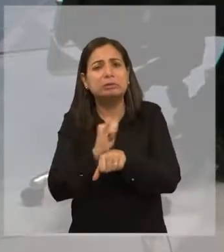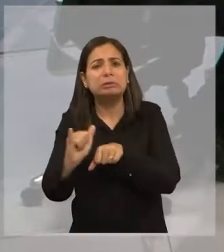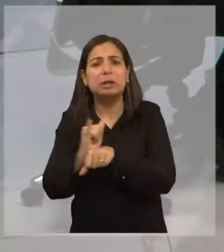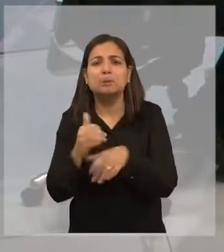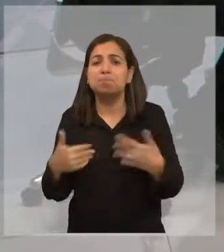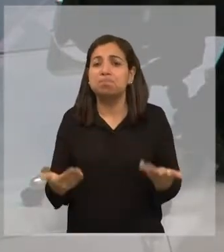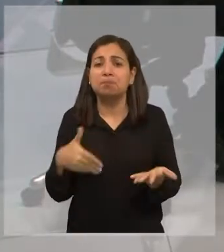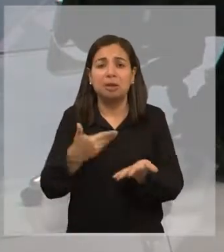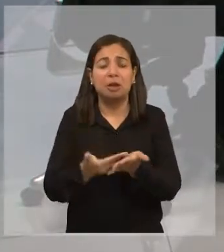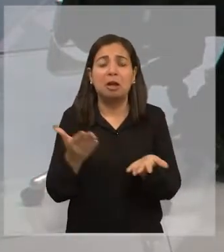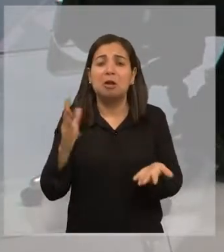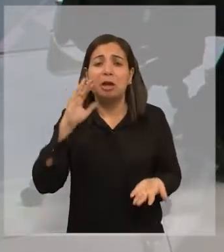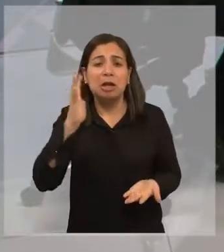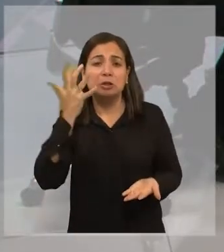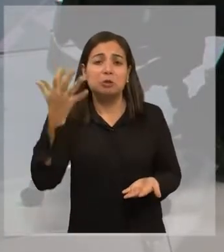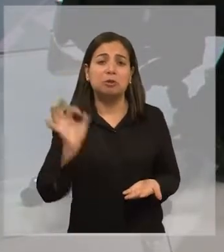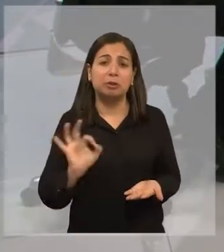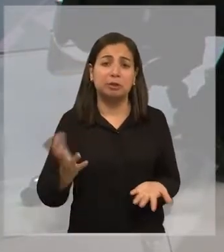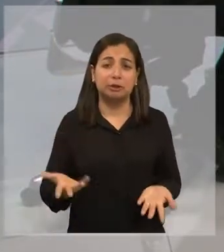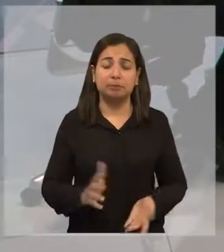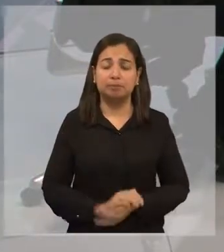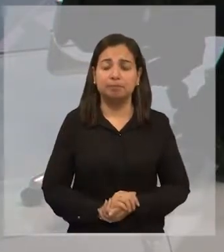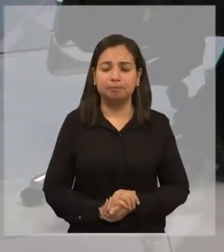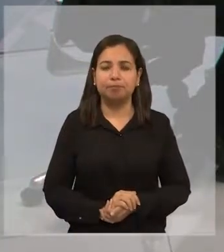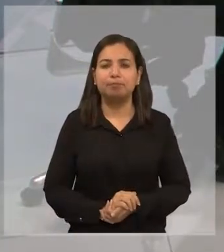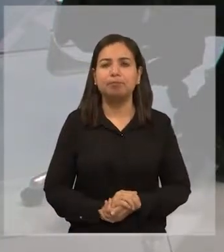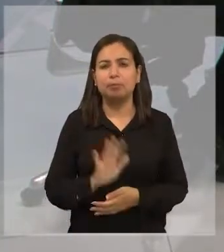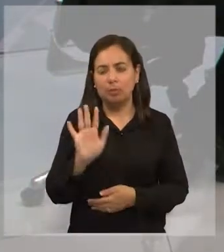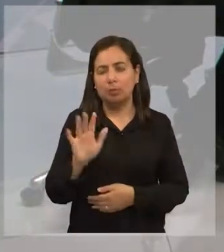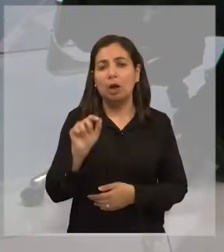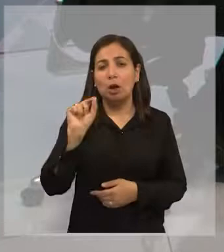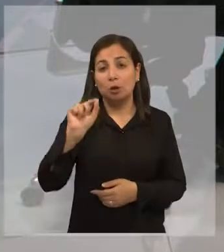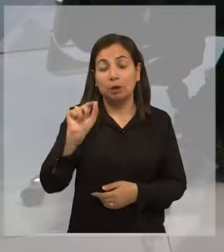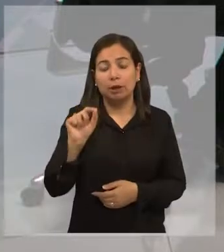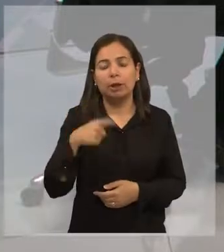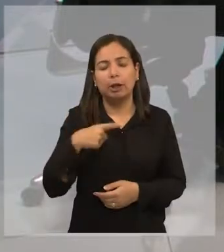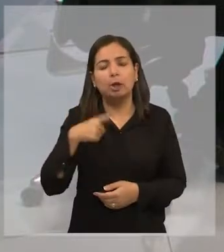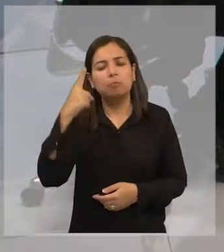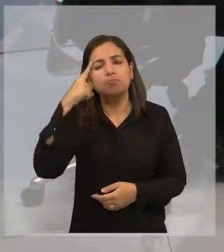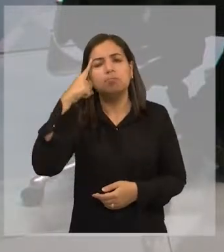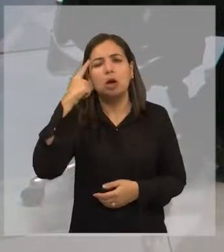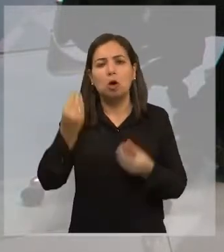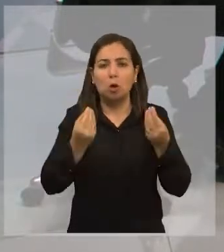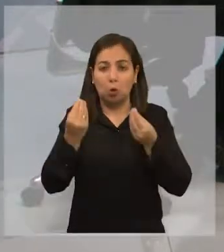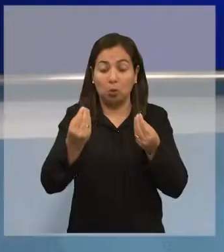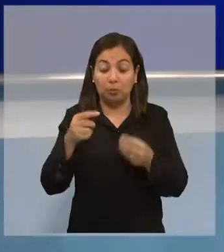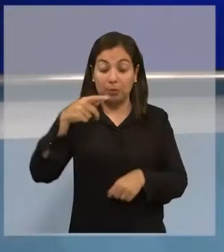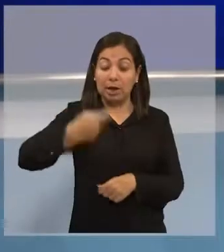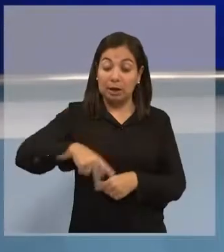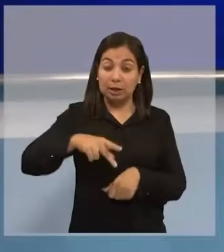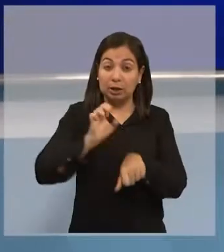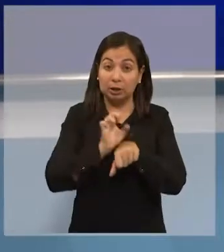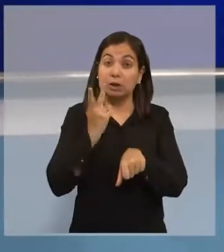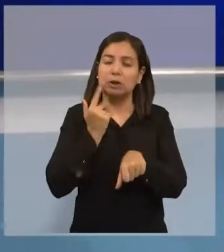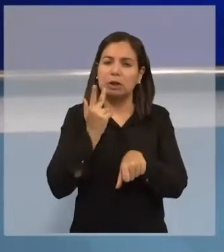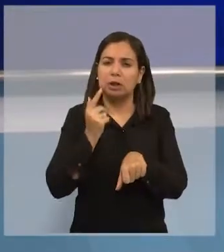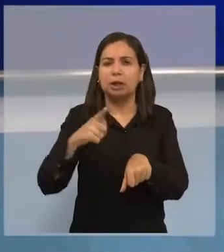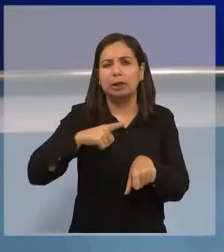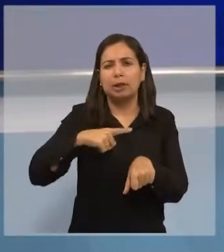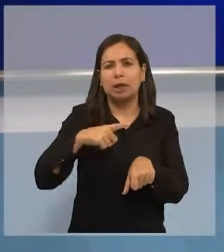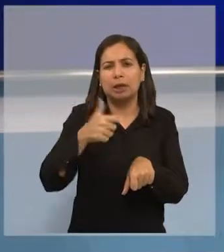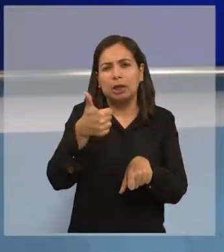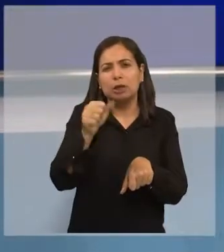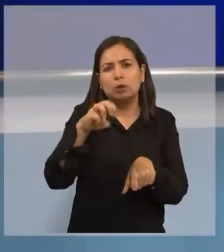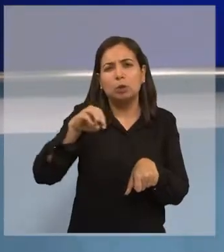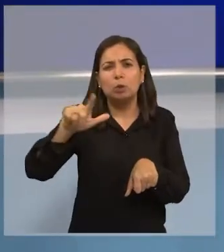volto para um exemplo nosso que facilita compreender a dimensão nacional. No Ceará hoje tem pelo menos 18 mil